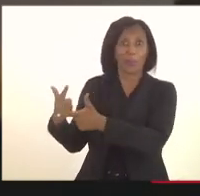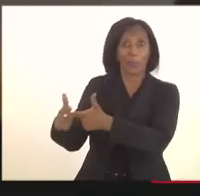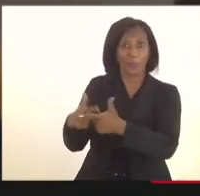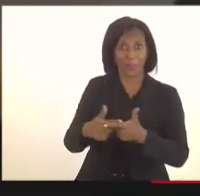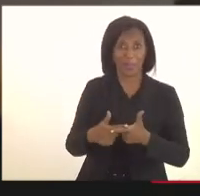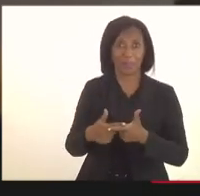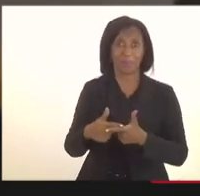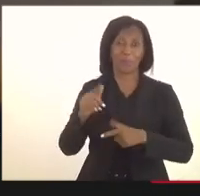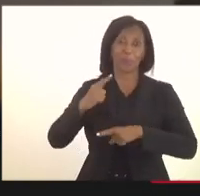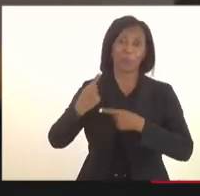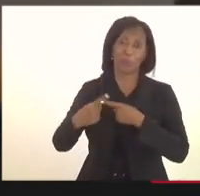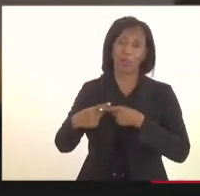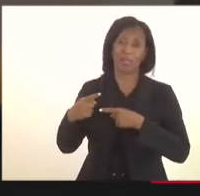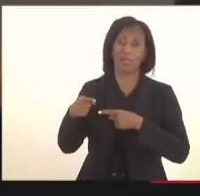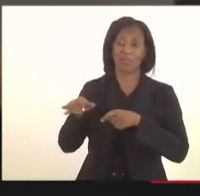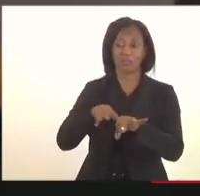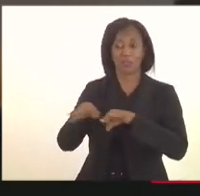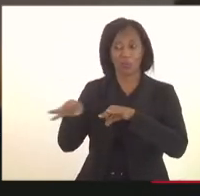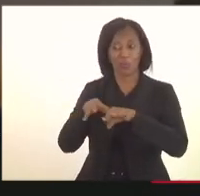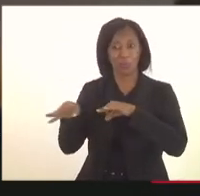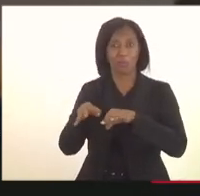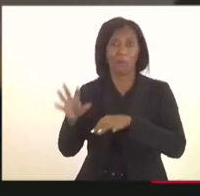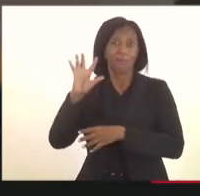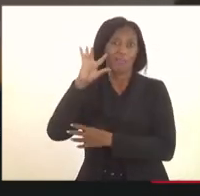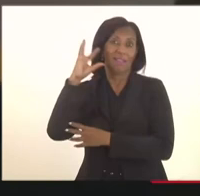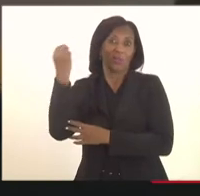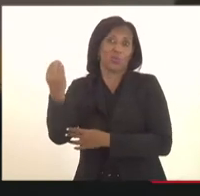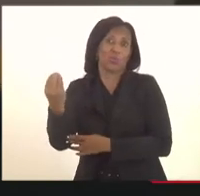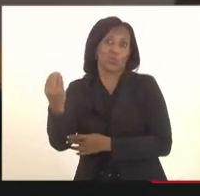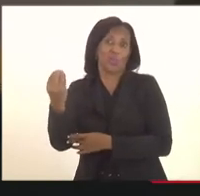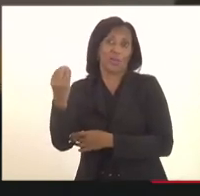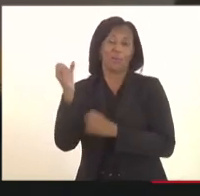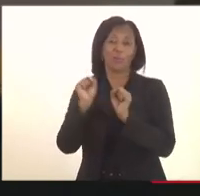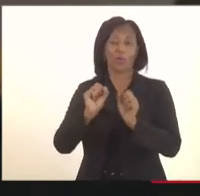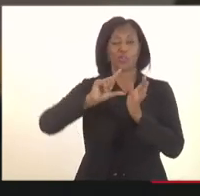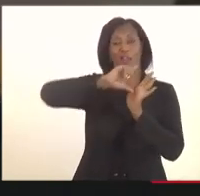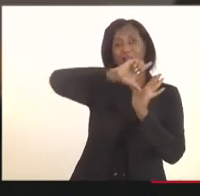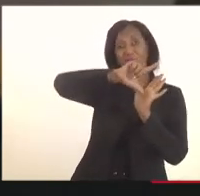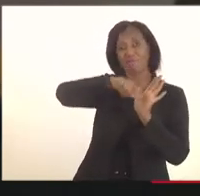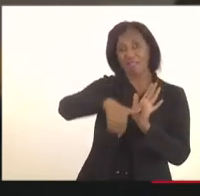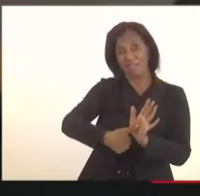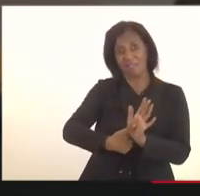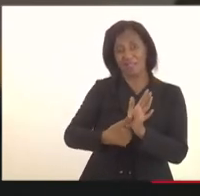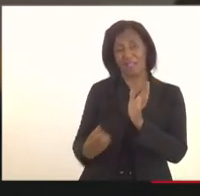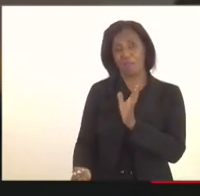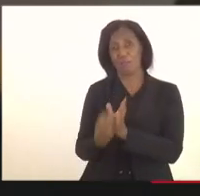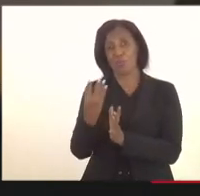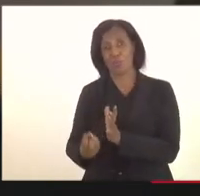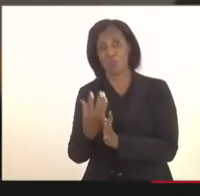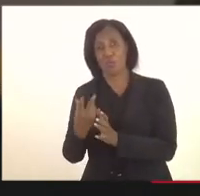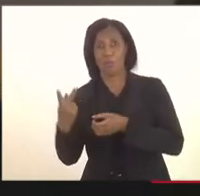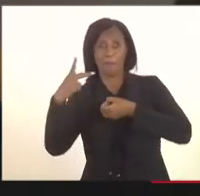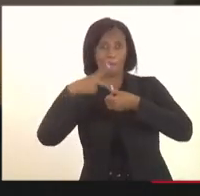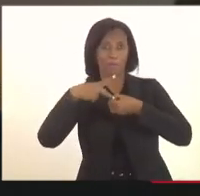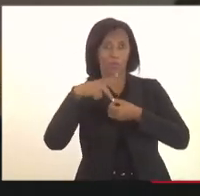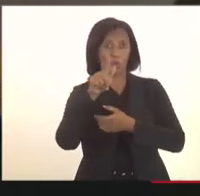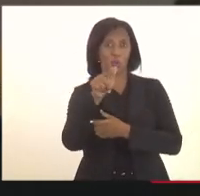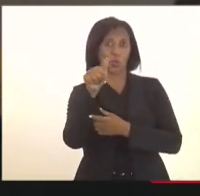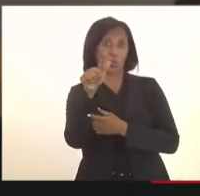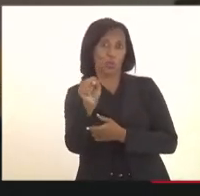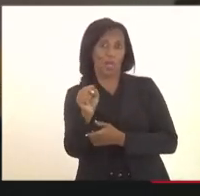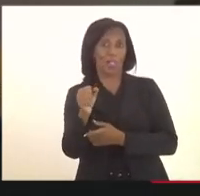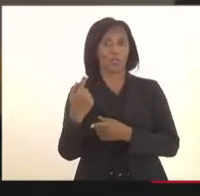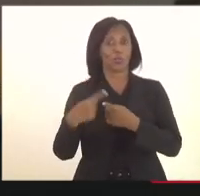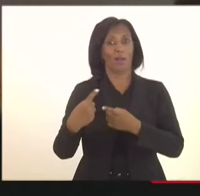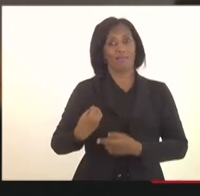alguma forma, até que essas questões fossem resolvidas, atrasar a produção, né, de petróleo e gás natural por conta da presença